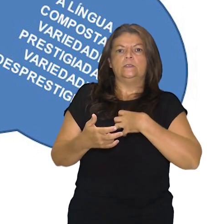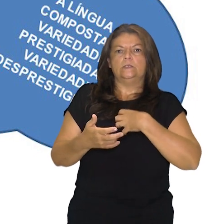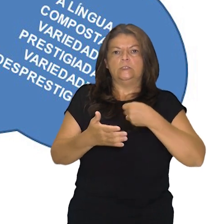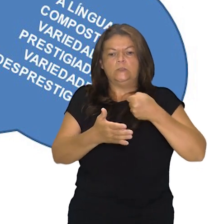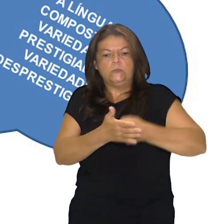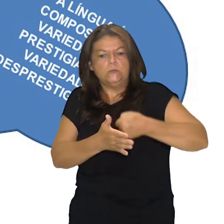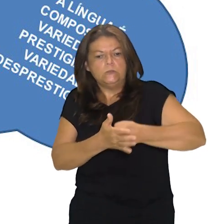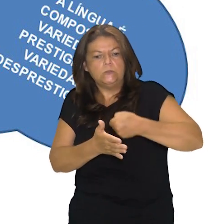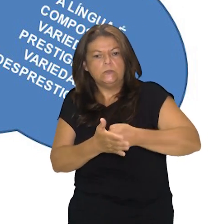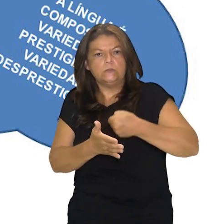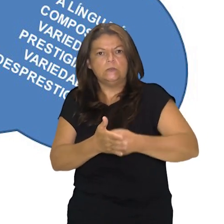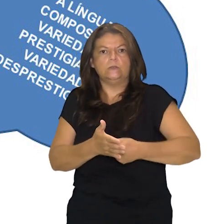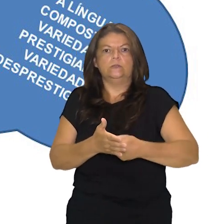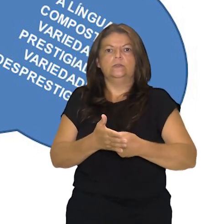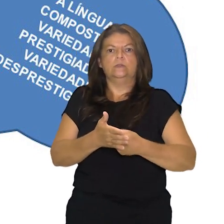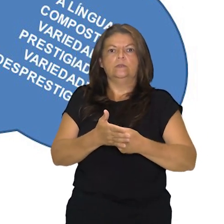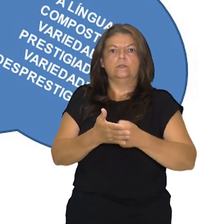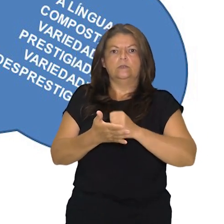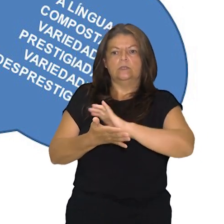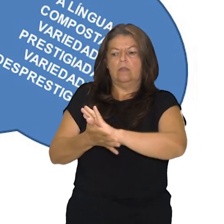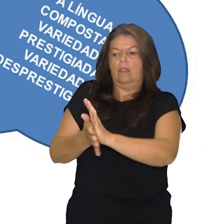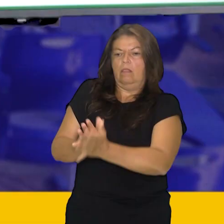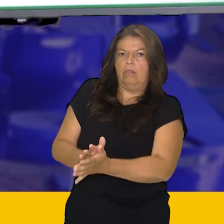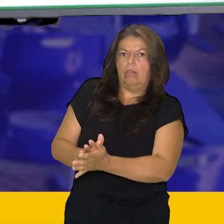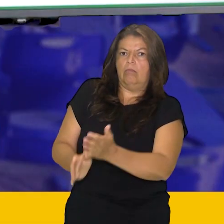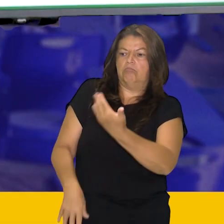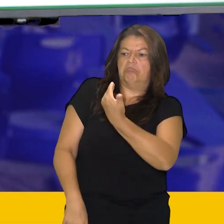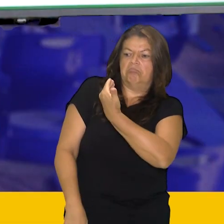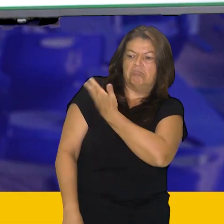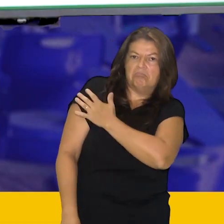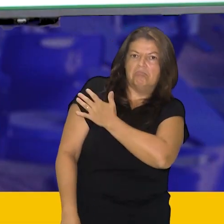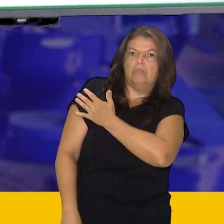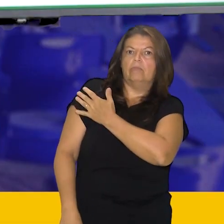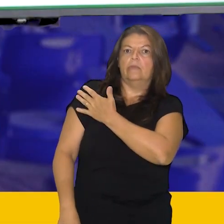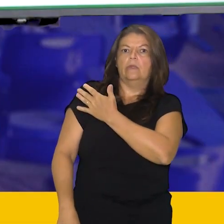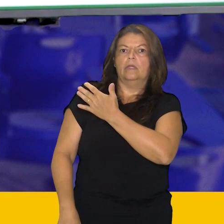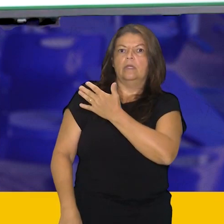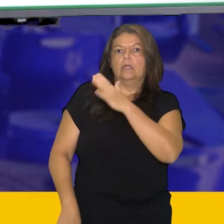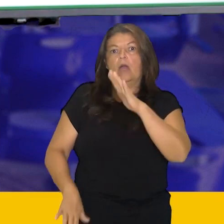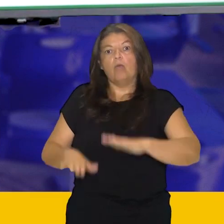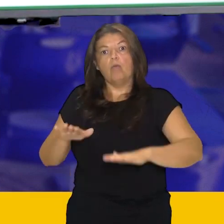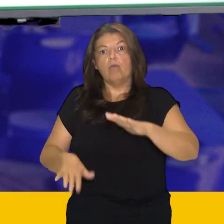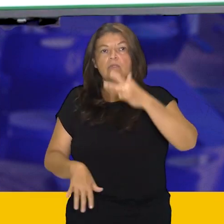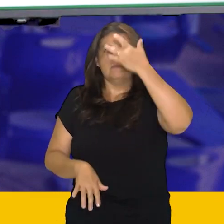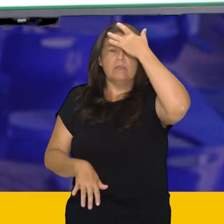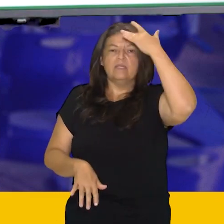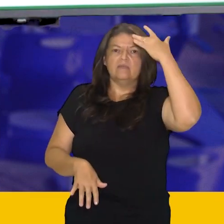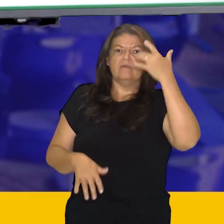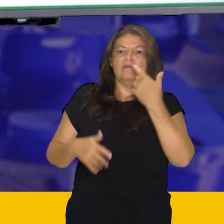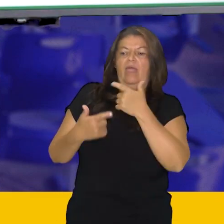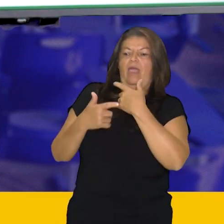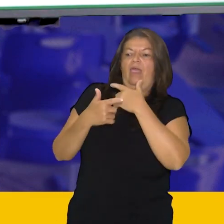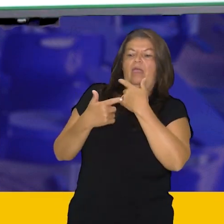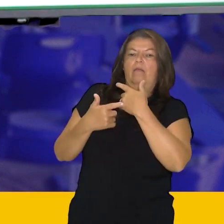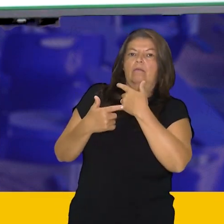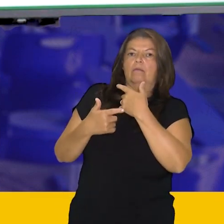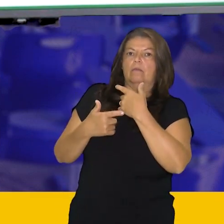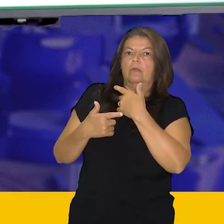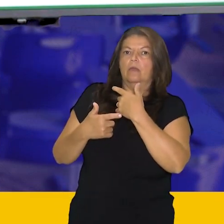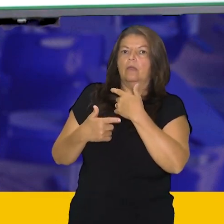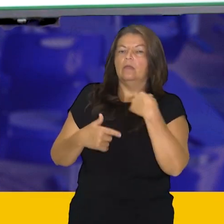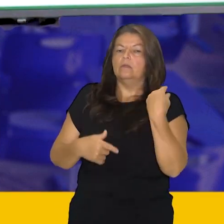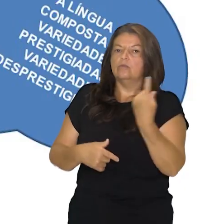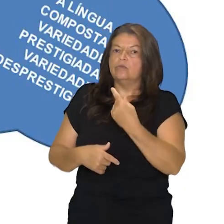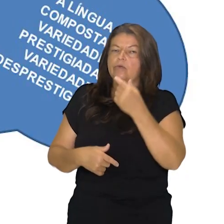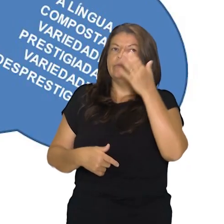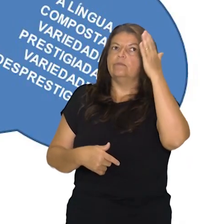provocam exclusão social e que muitas vezes algumas pessoas riem de quem utilizam essas normas. Nós precisamos compreender